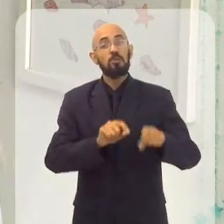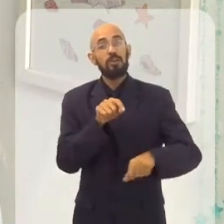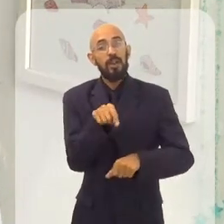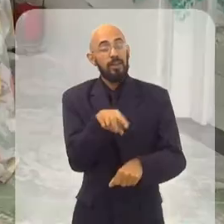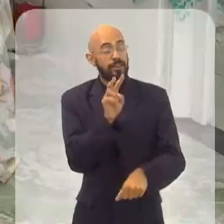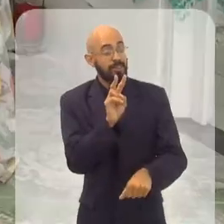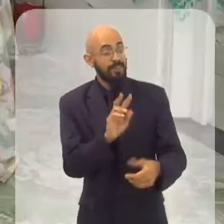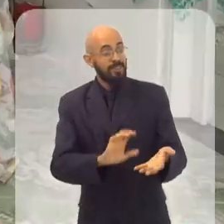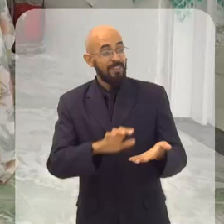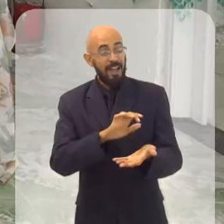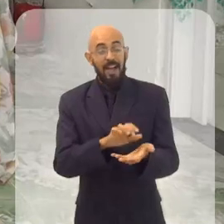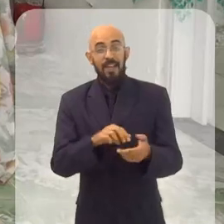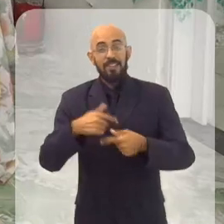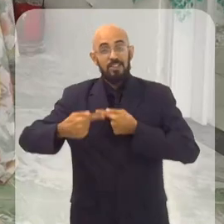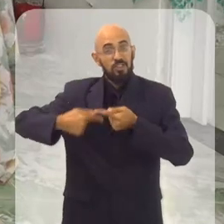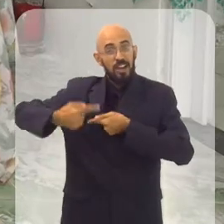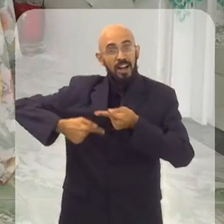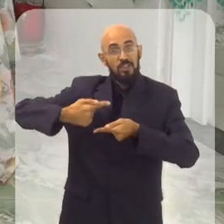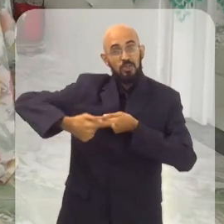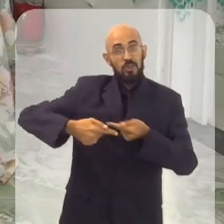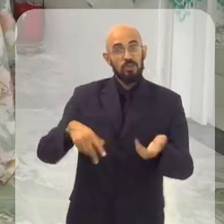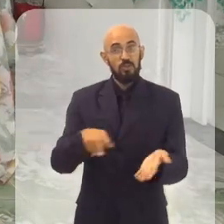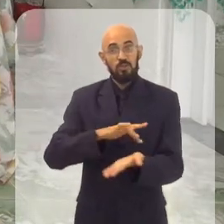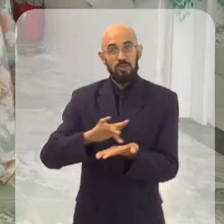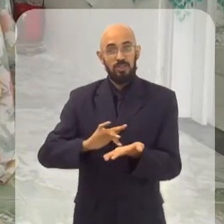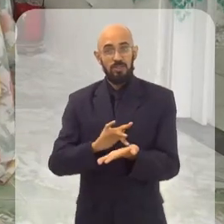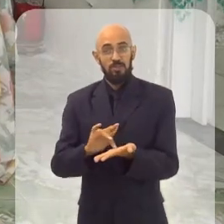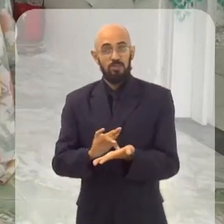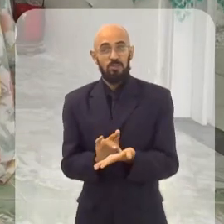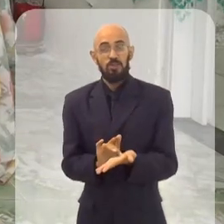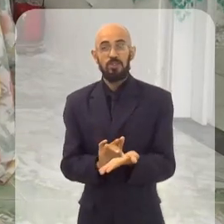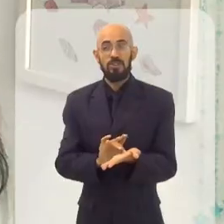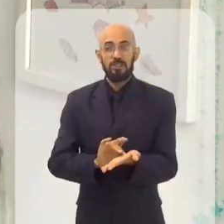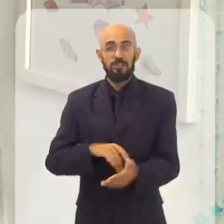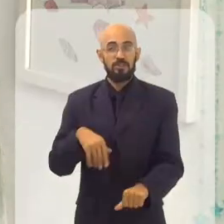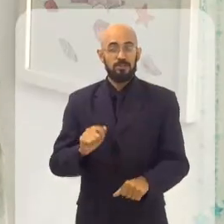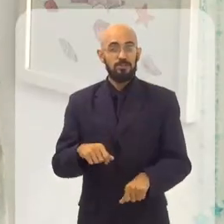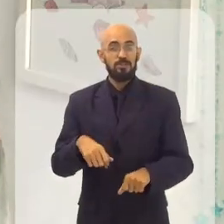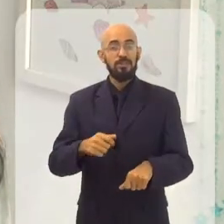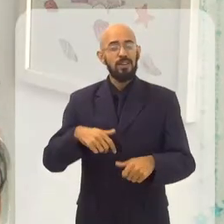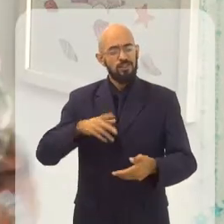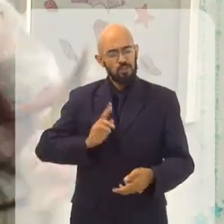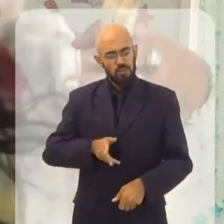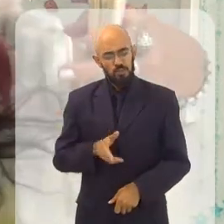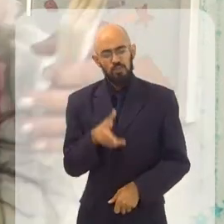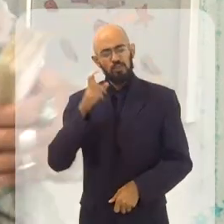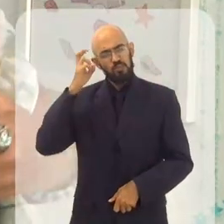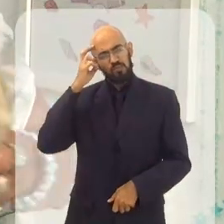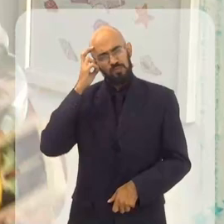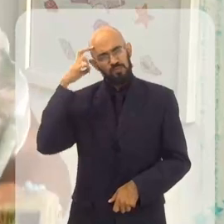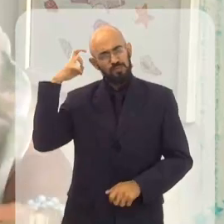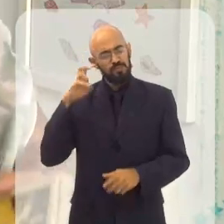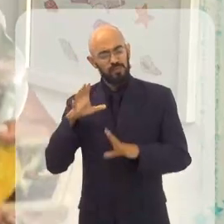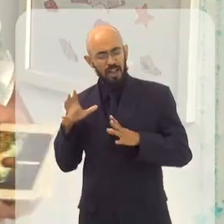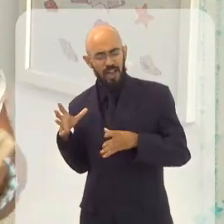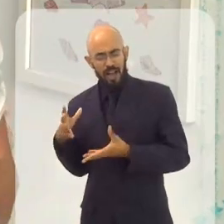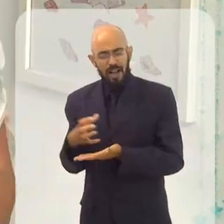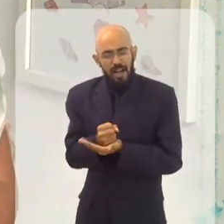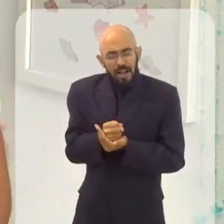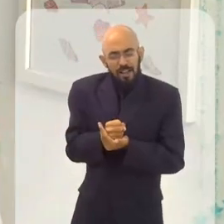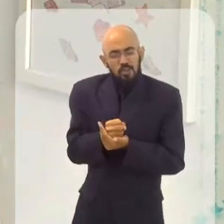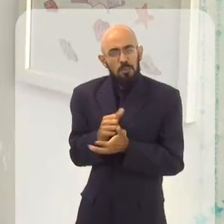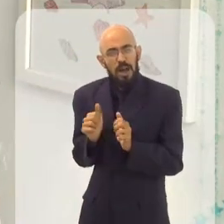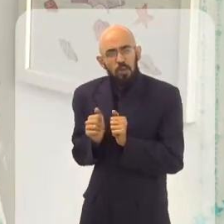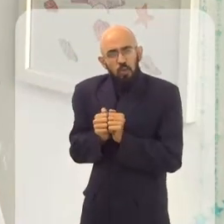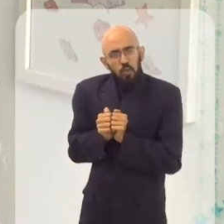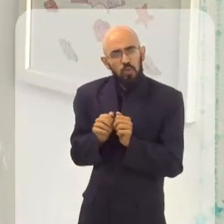etnia cigana. Olha que coisa interessante, né? Então, eles procuram manter as tradições, manter os rituais, agregar, passar esse astral